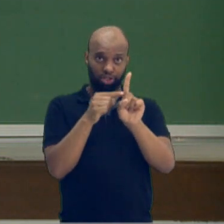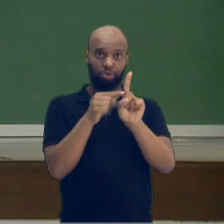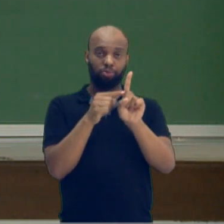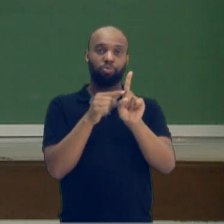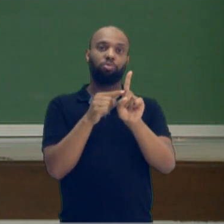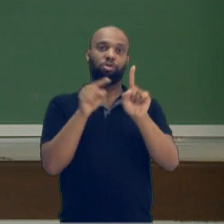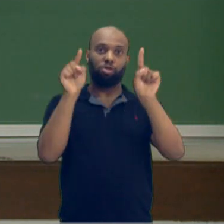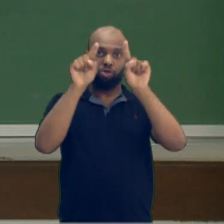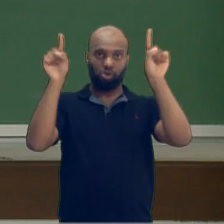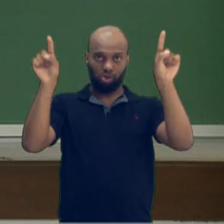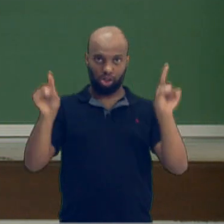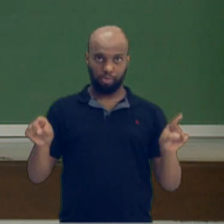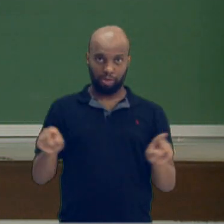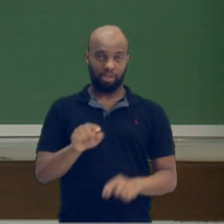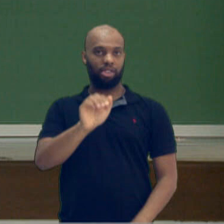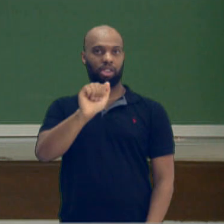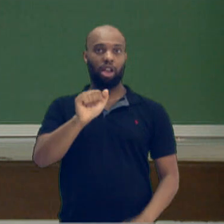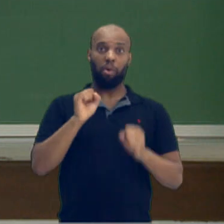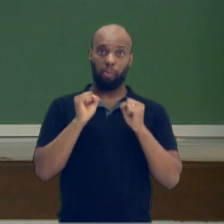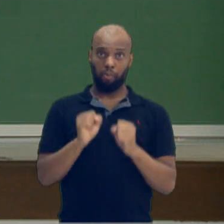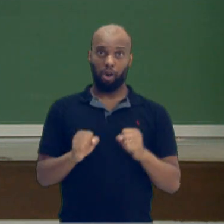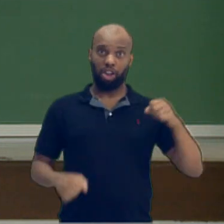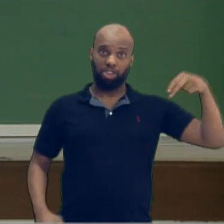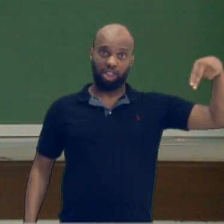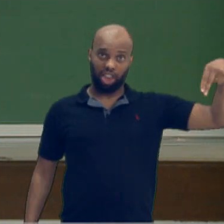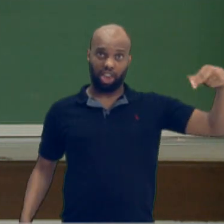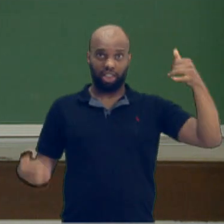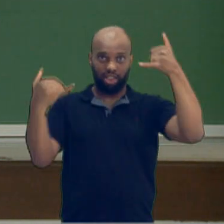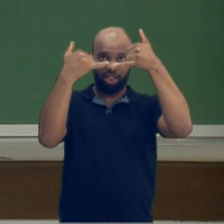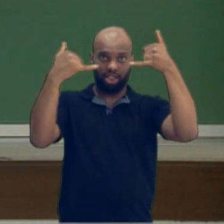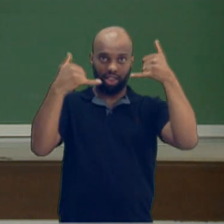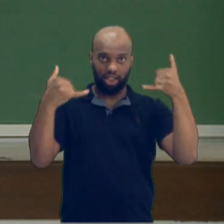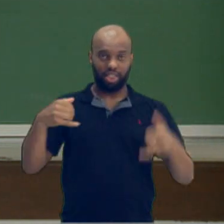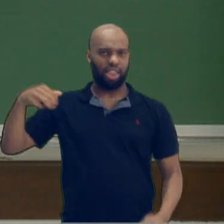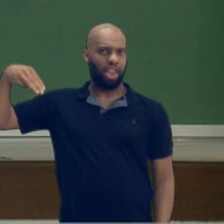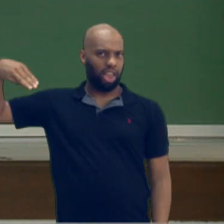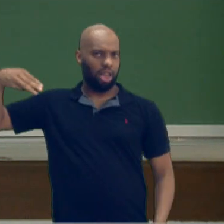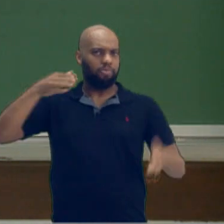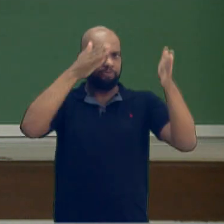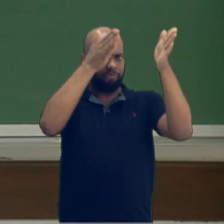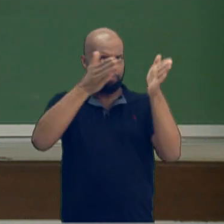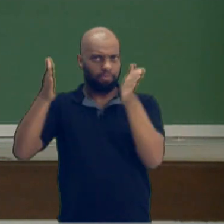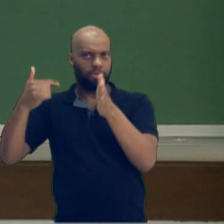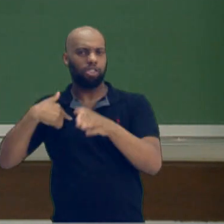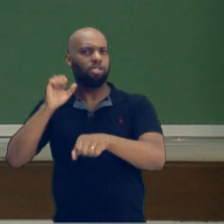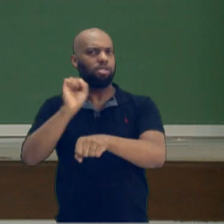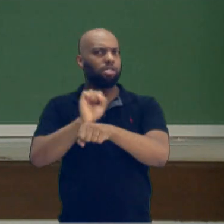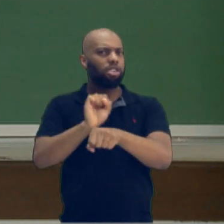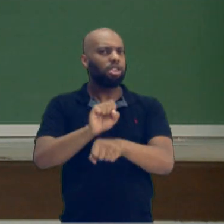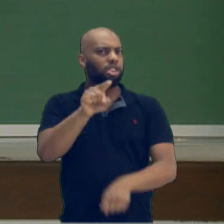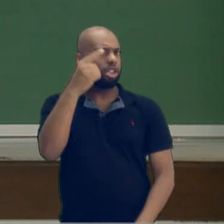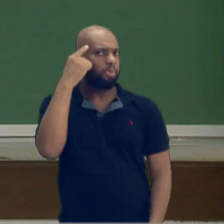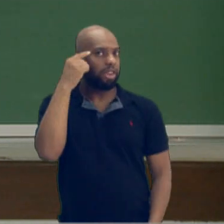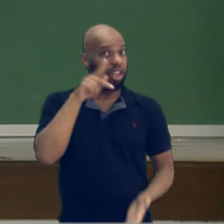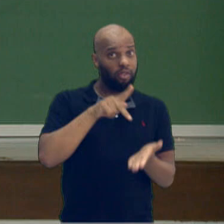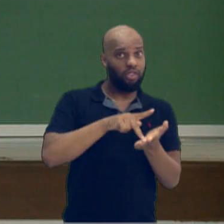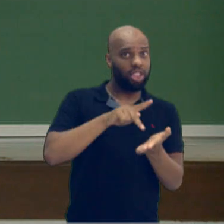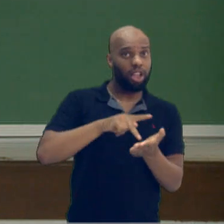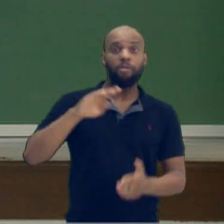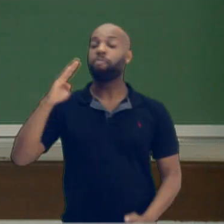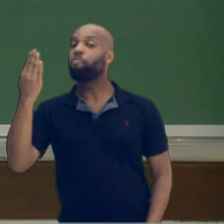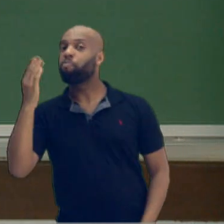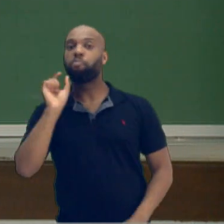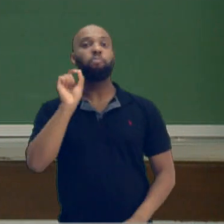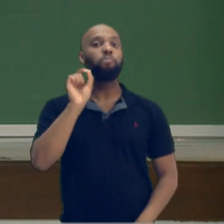A pode ser definida com N linhas e M colunas? Vou dar um tempinho para vocês pensarem se isso é verdadeiro ou falso.